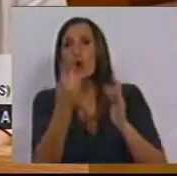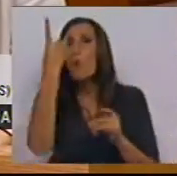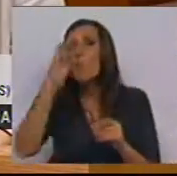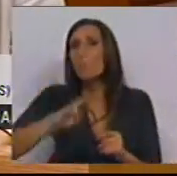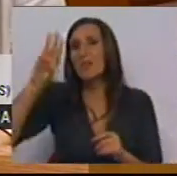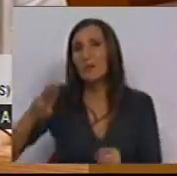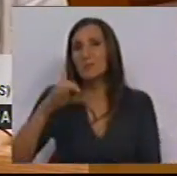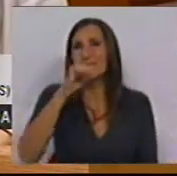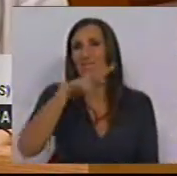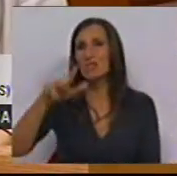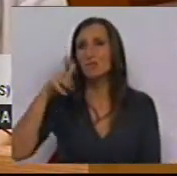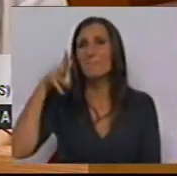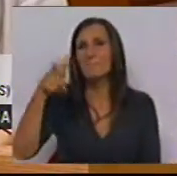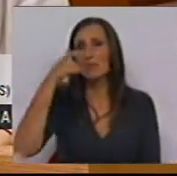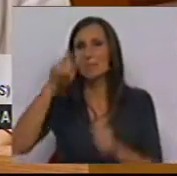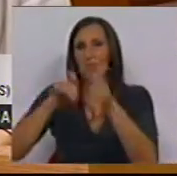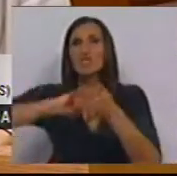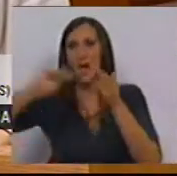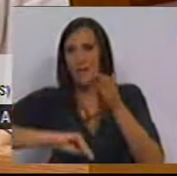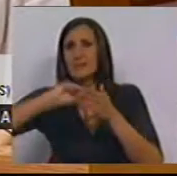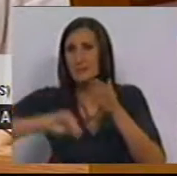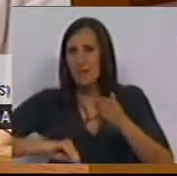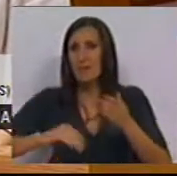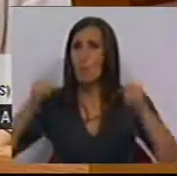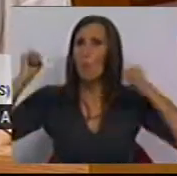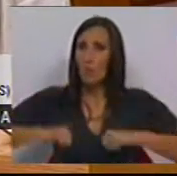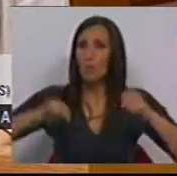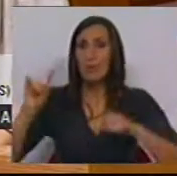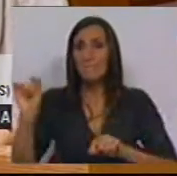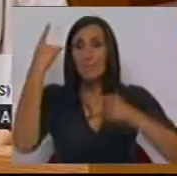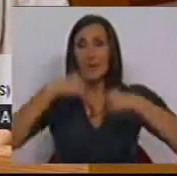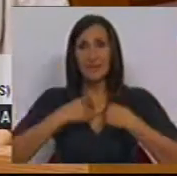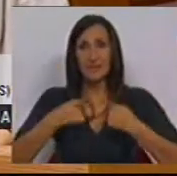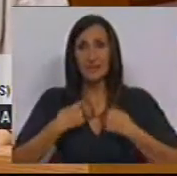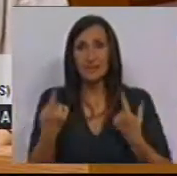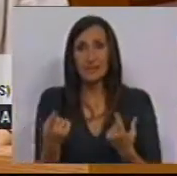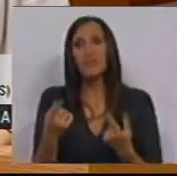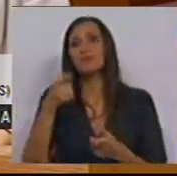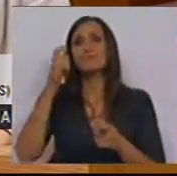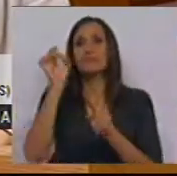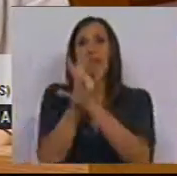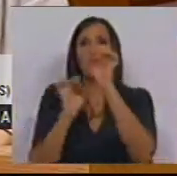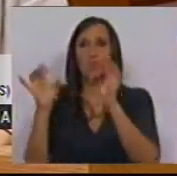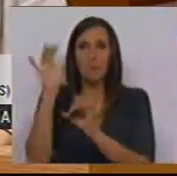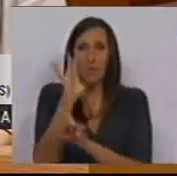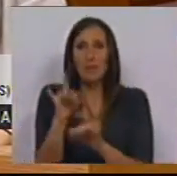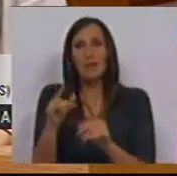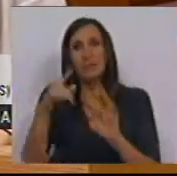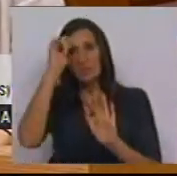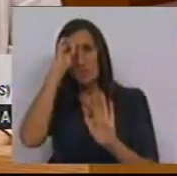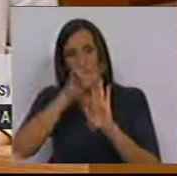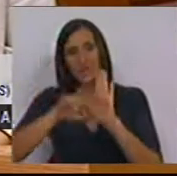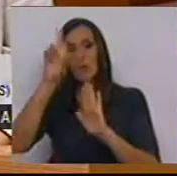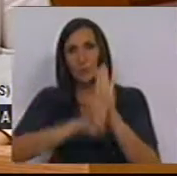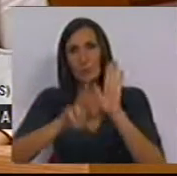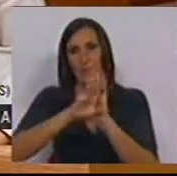milhão e 600 mil cidadãos. E a primeira iniciativa de cidadania europeia que respeita os requisitos do